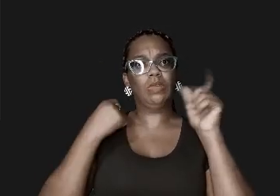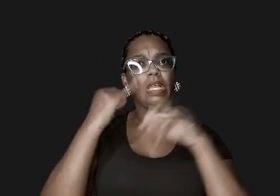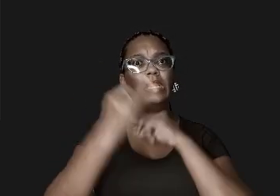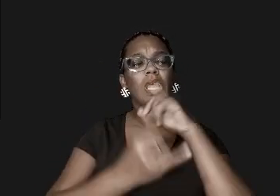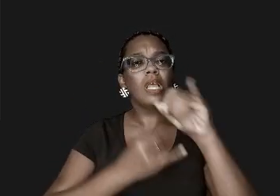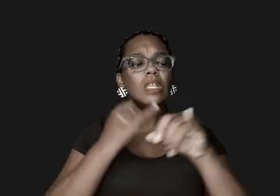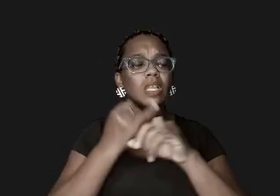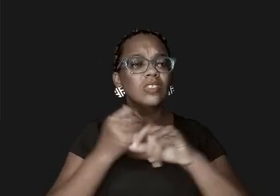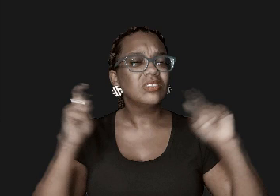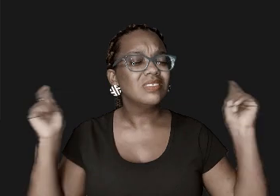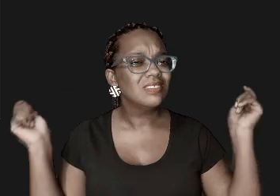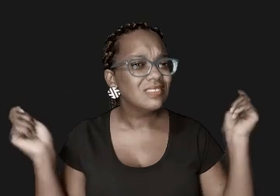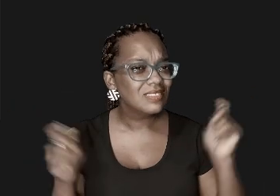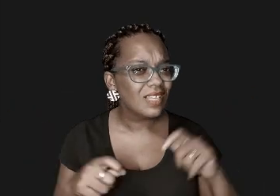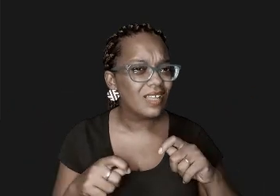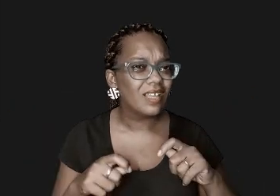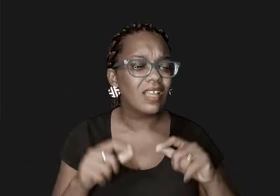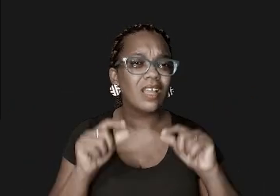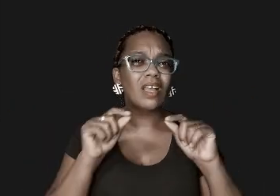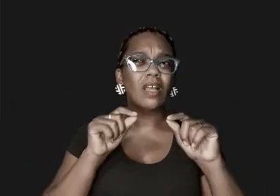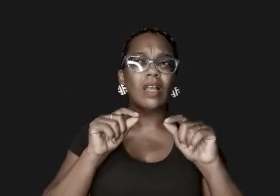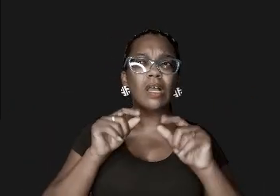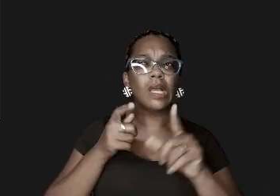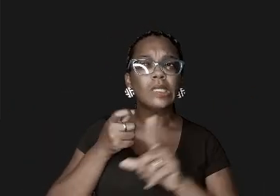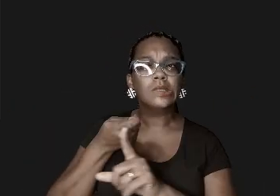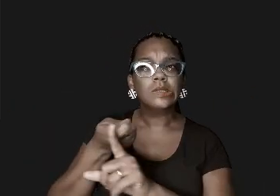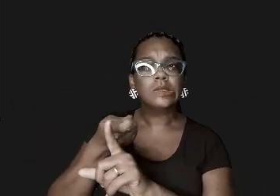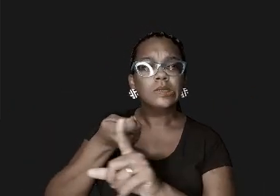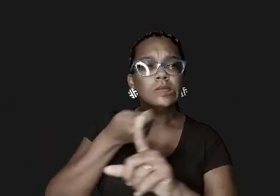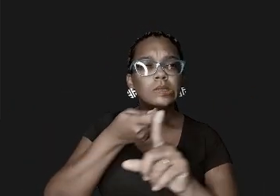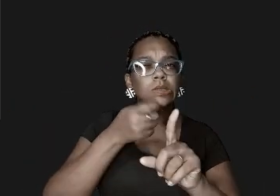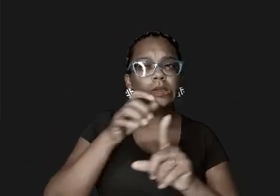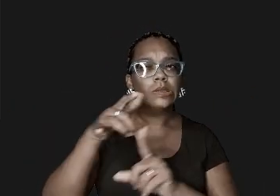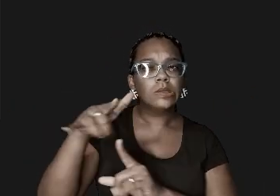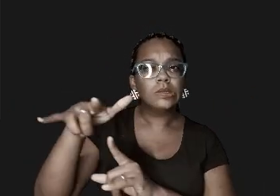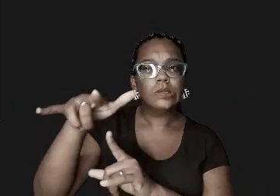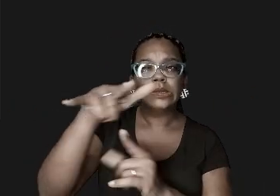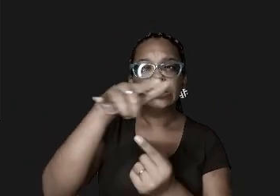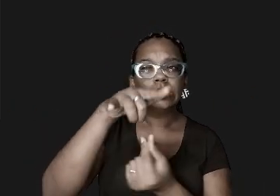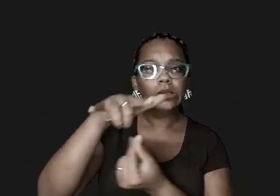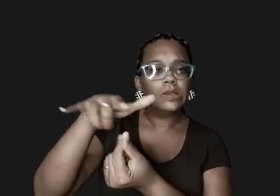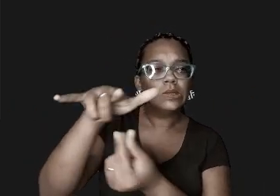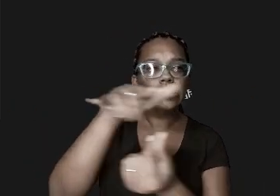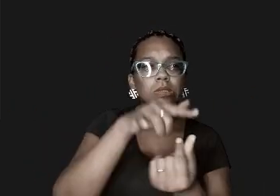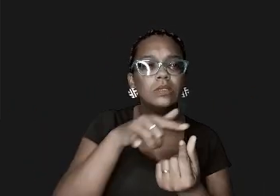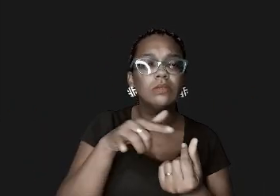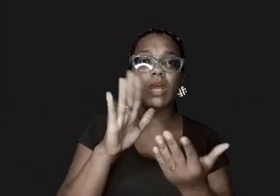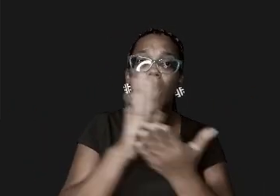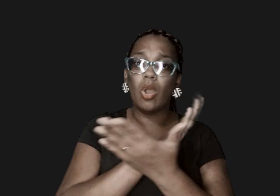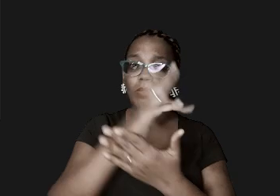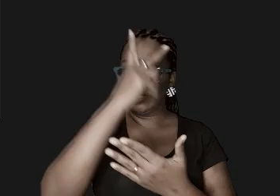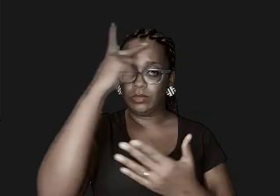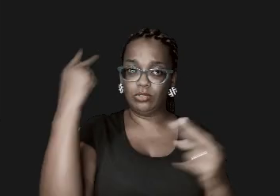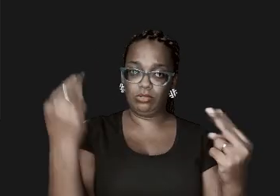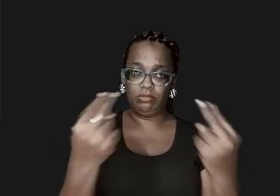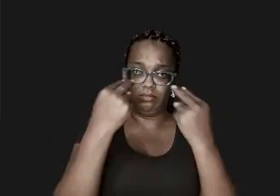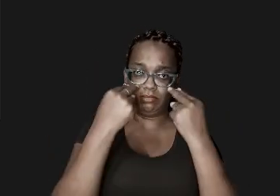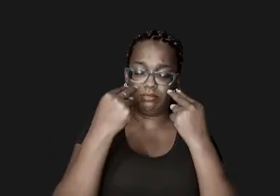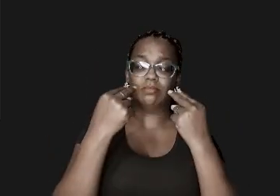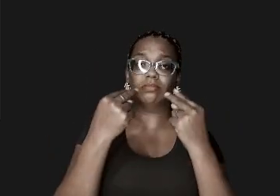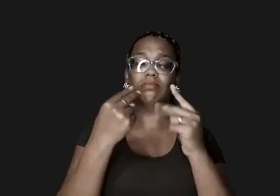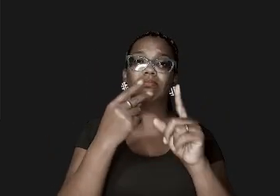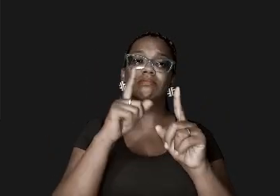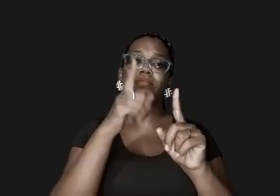nesse julgamento a cvm mostra a surpresa como a internet podia ser um veículo para